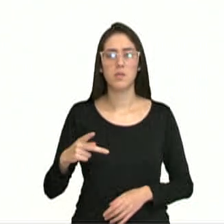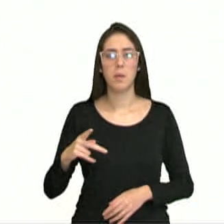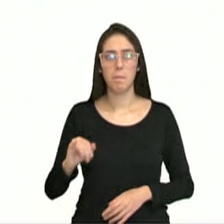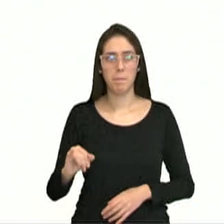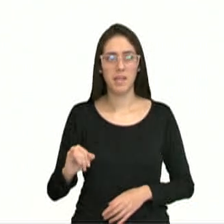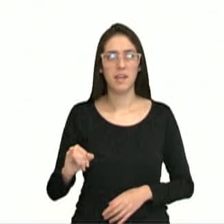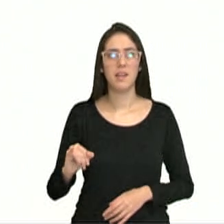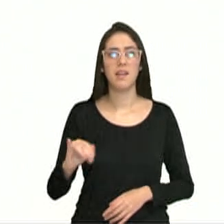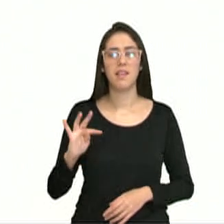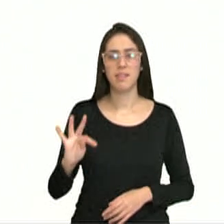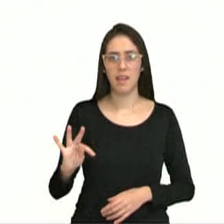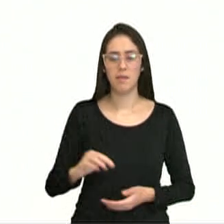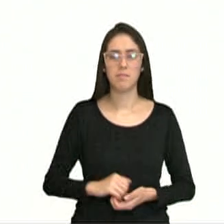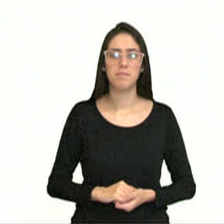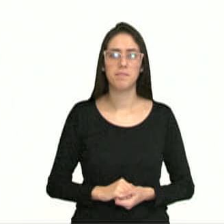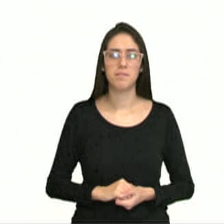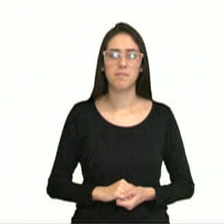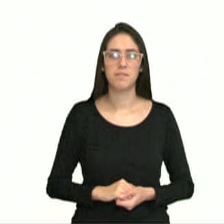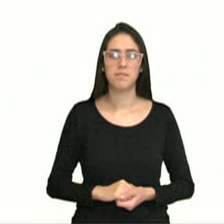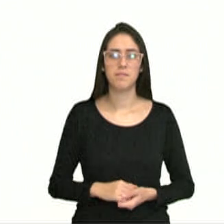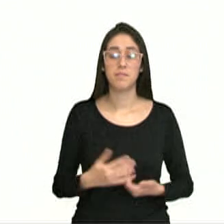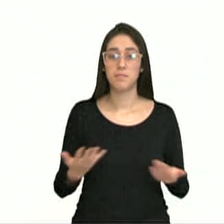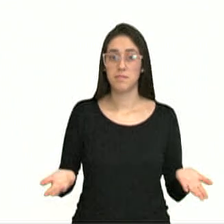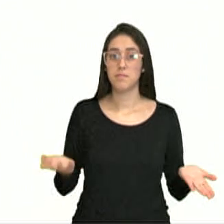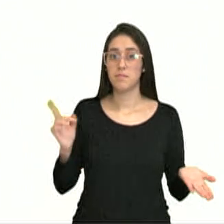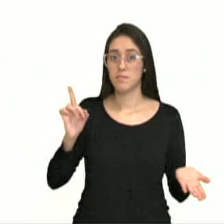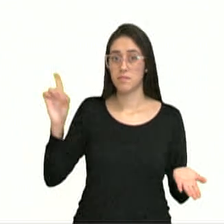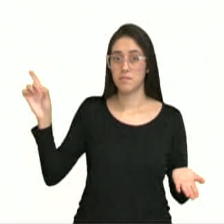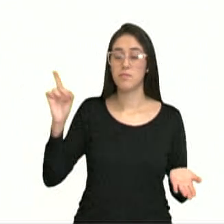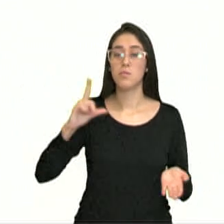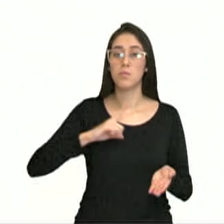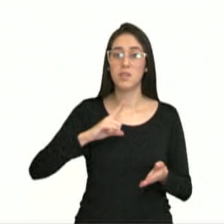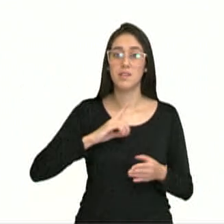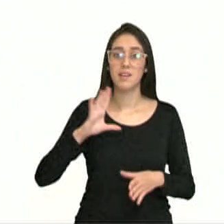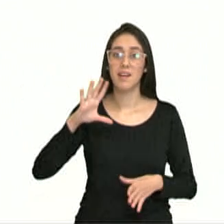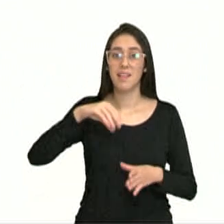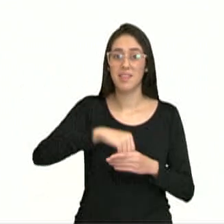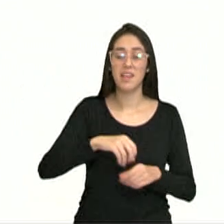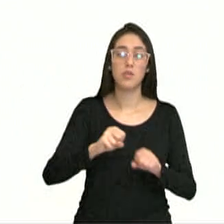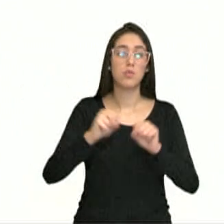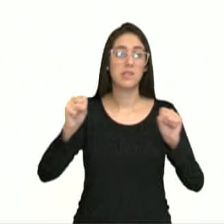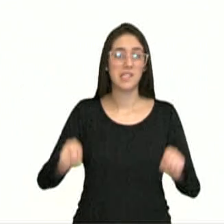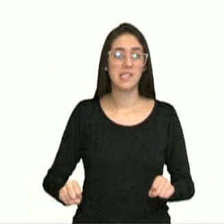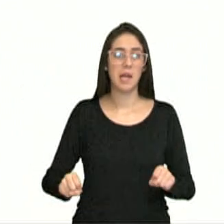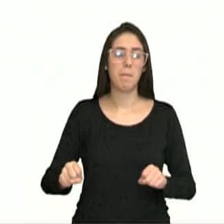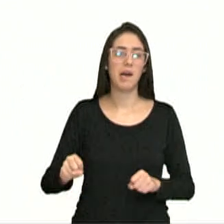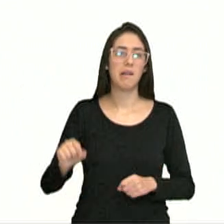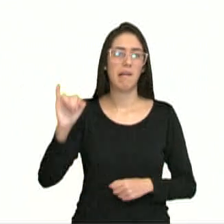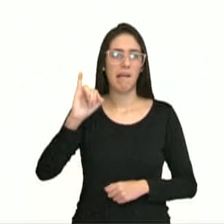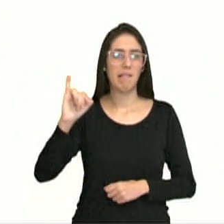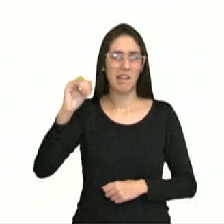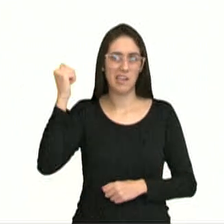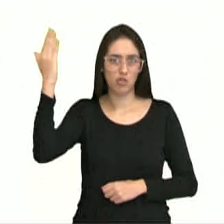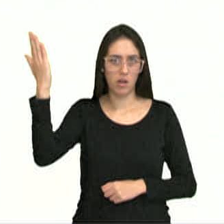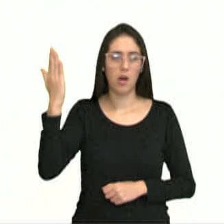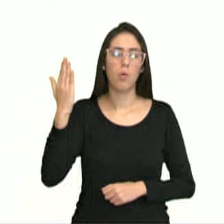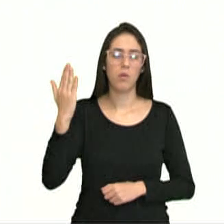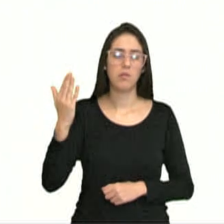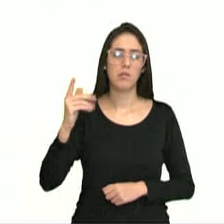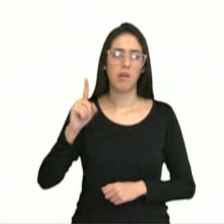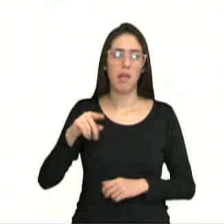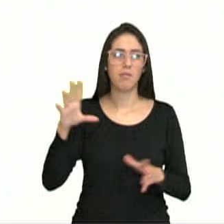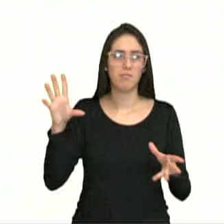πt. Essa função, ela está dentro do Sistema Internacional, que ali está a nossa sigla